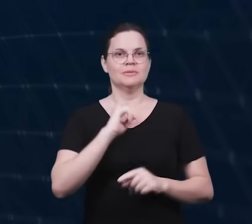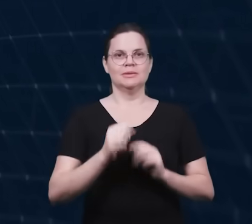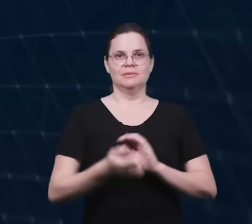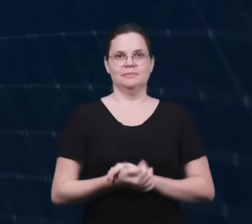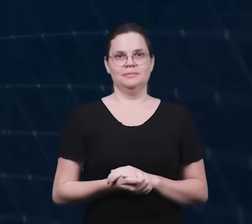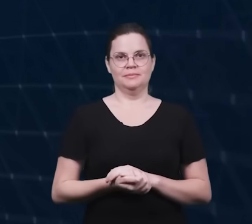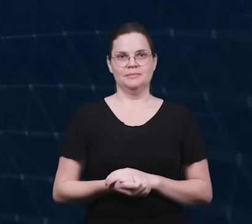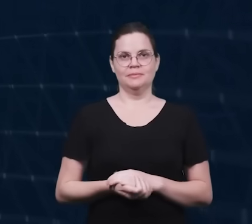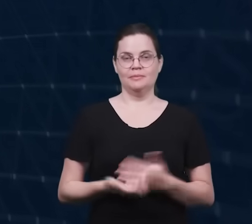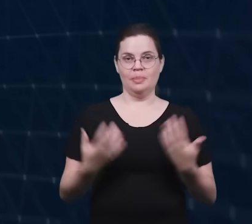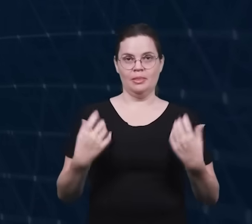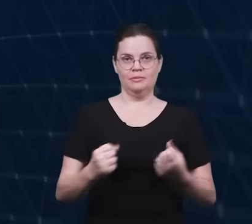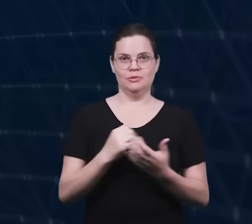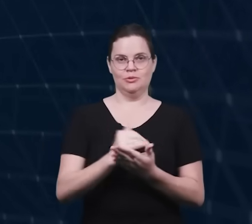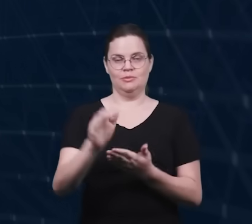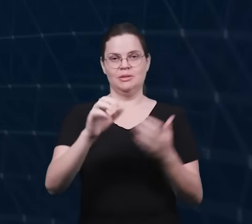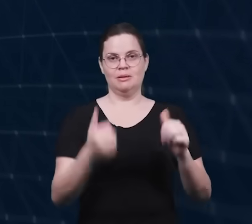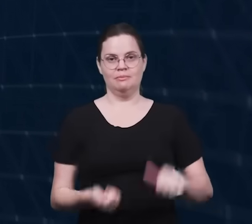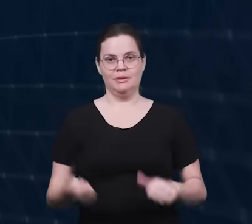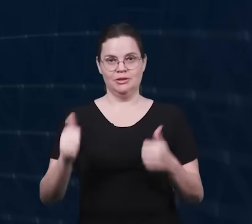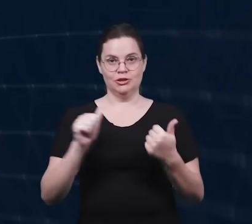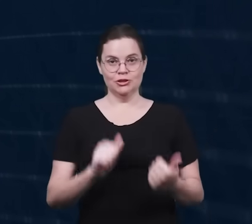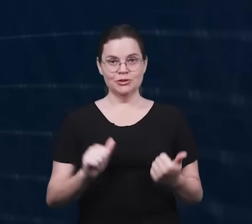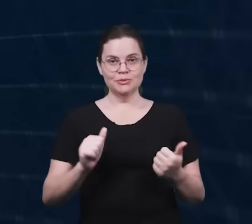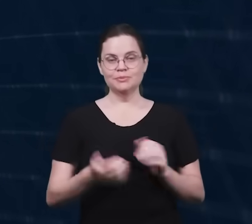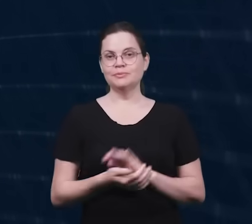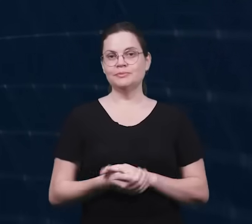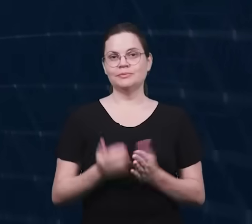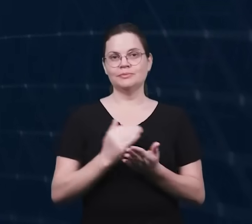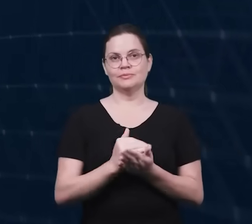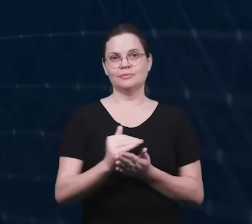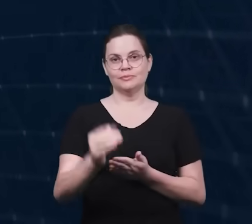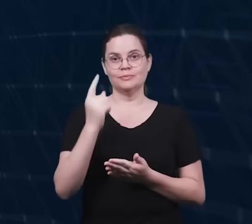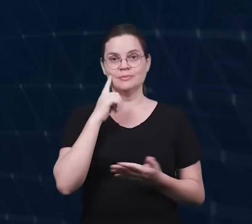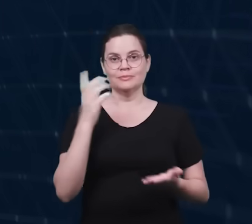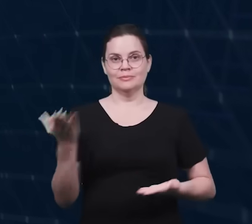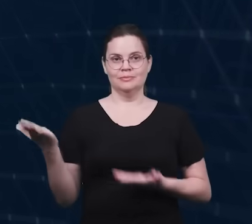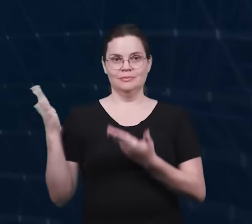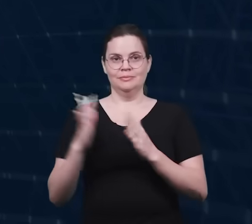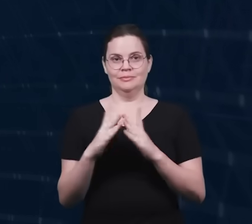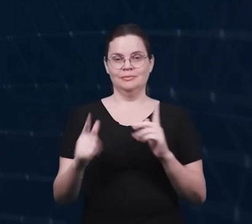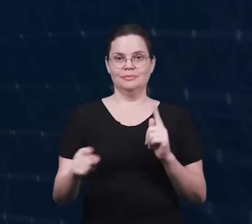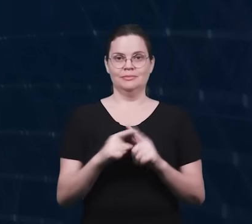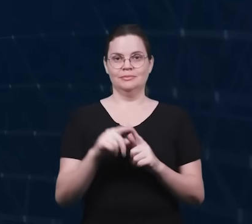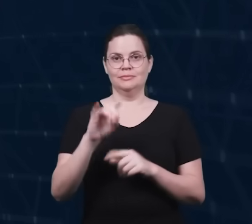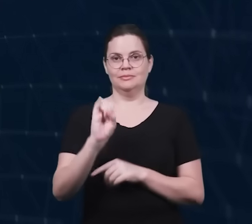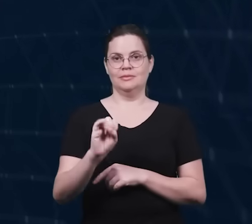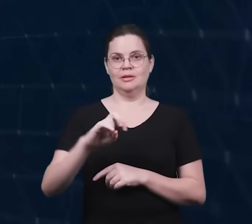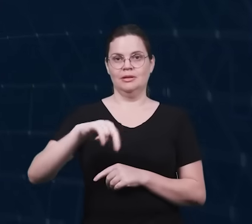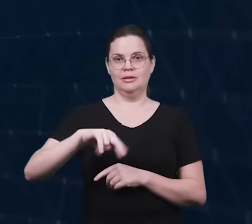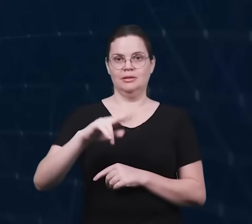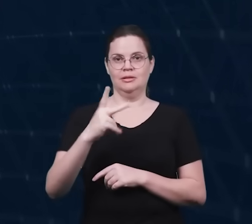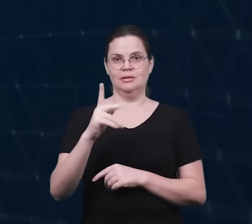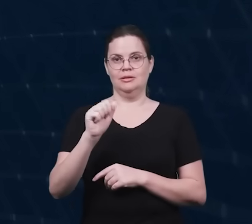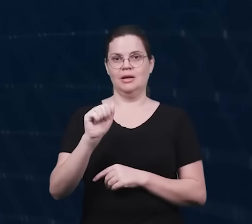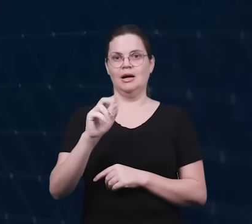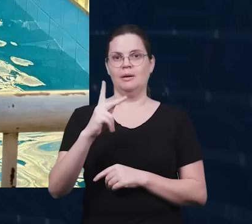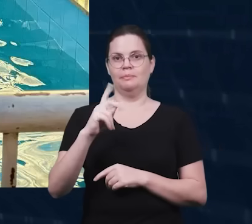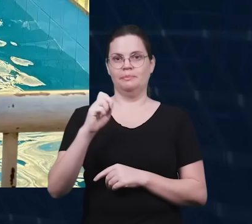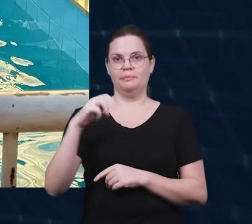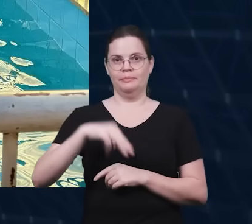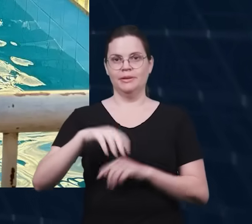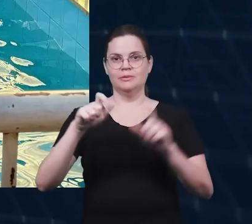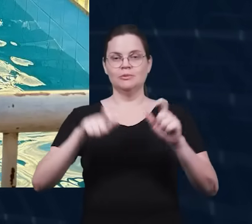Gerais. E vamos falar de batismos, começando com este que aconteceu na igreja de Inhapim, em Minas